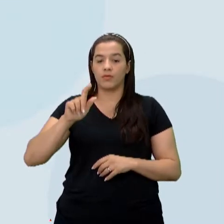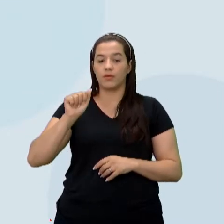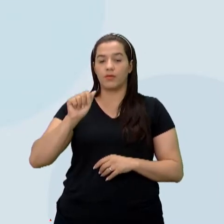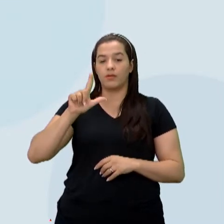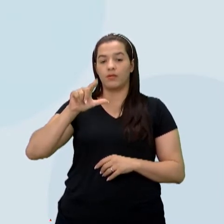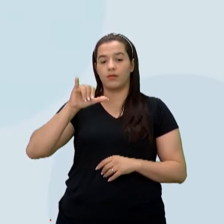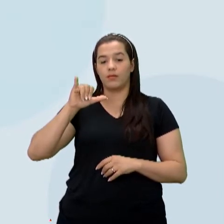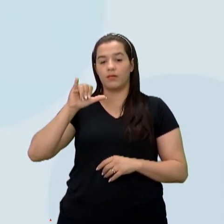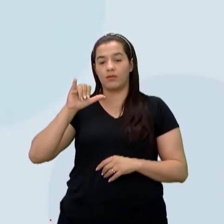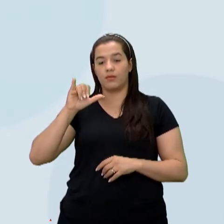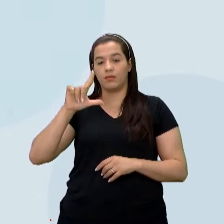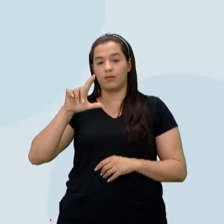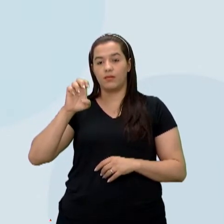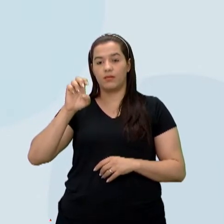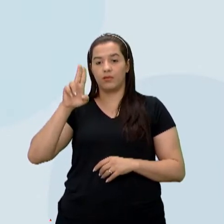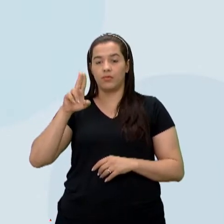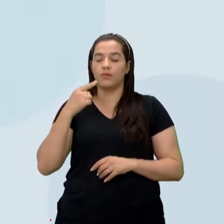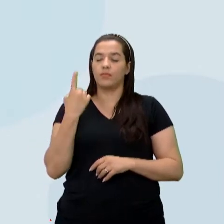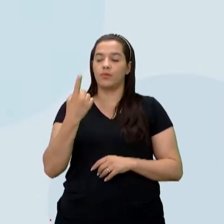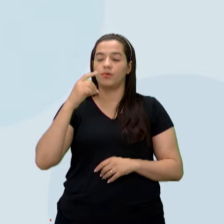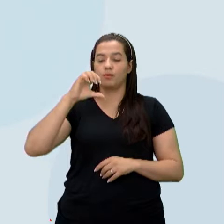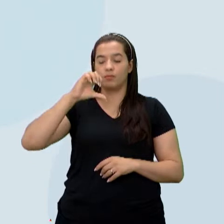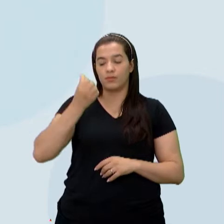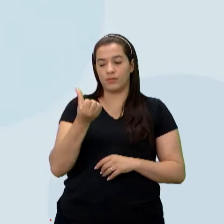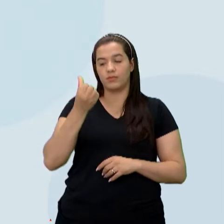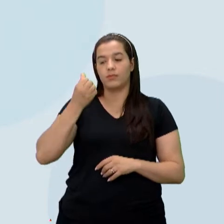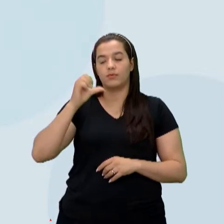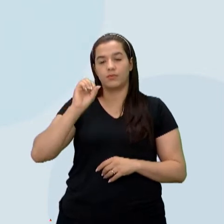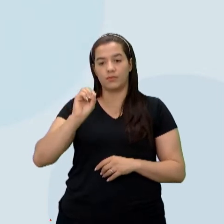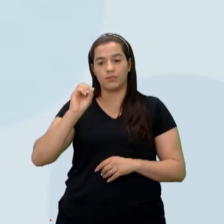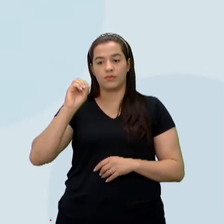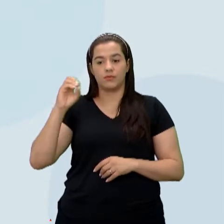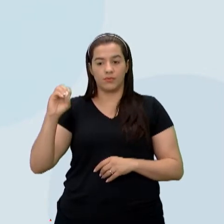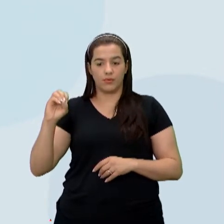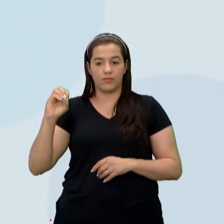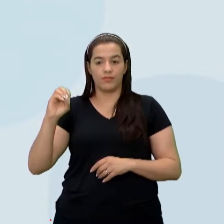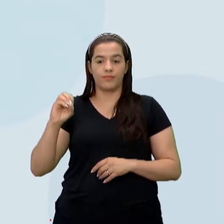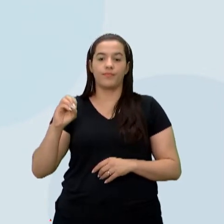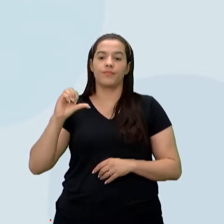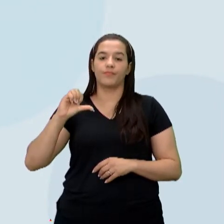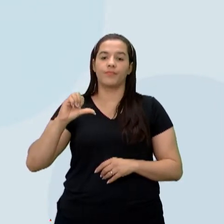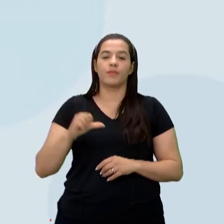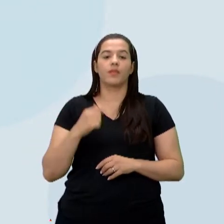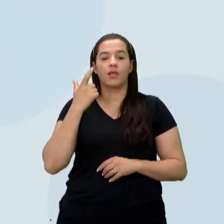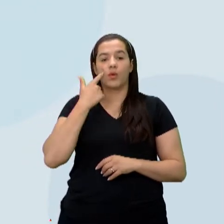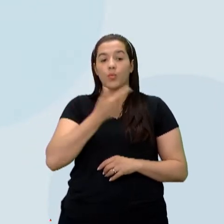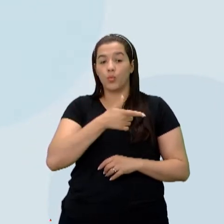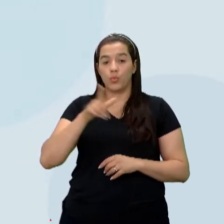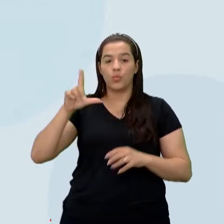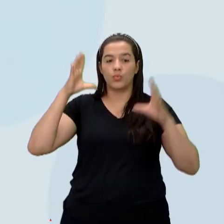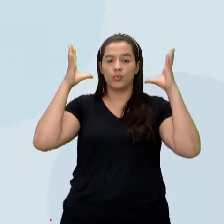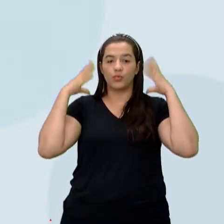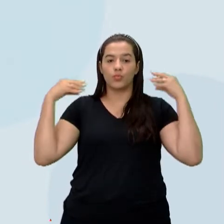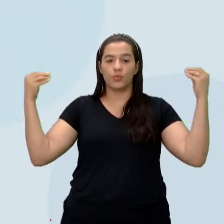em 1609. Outro holandês, Anton van